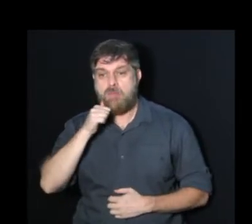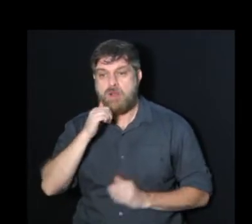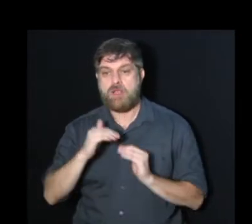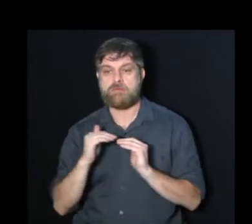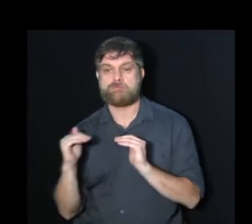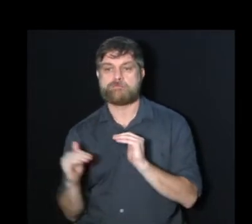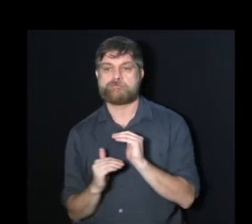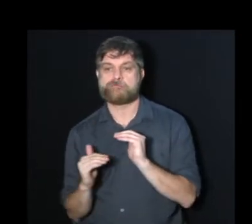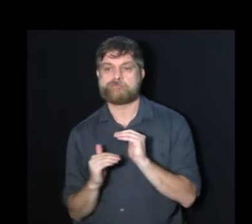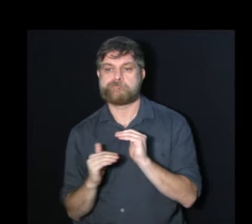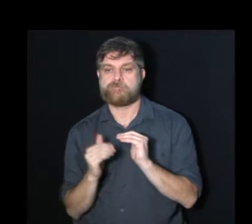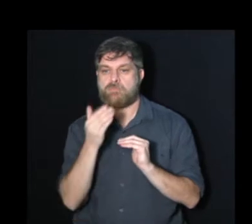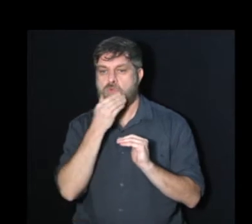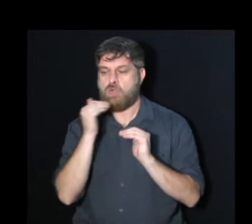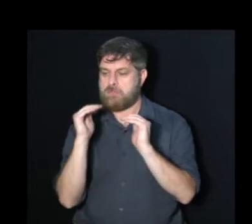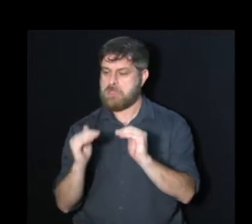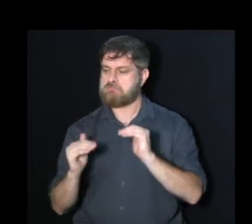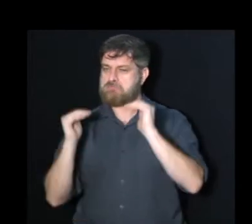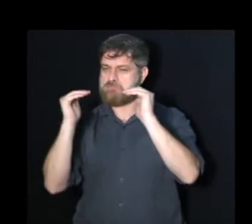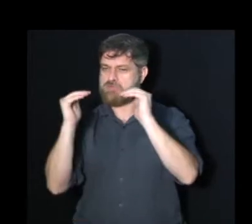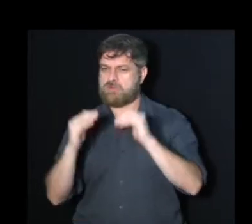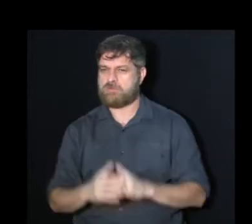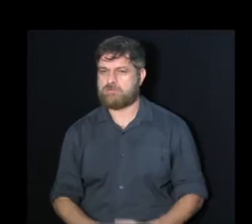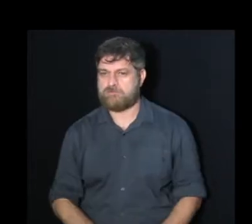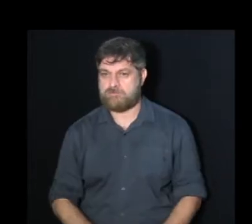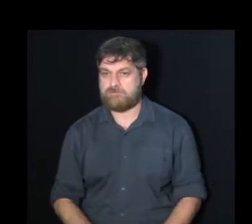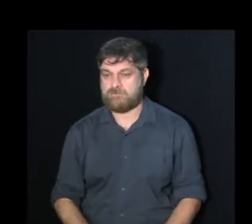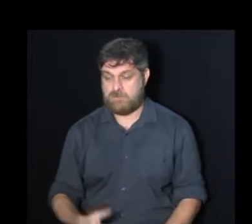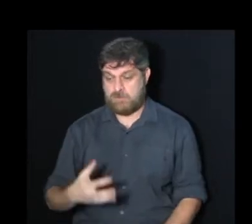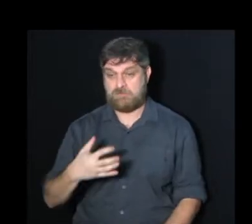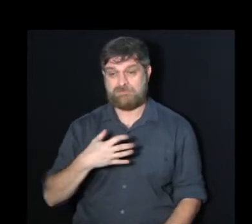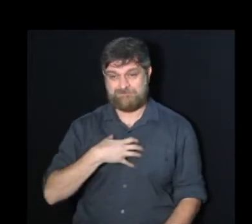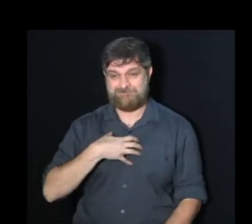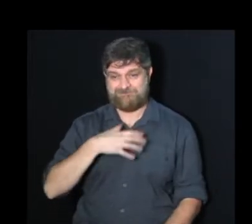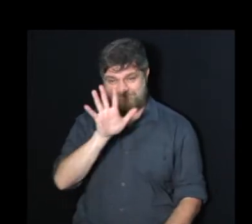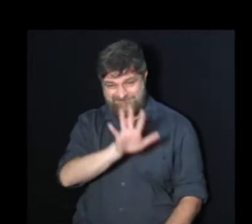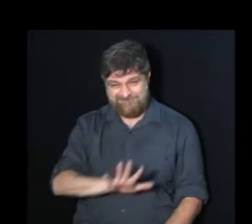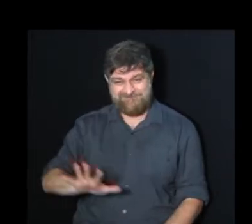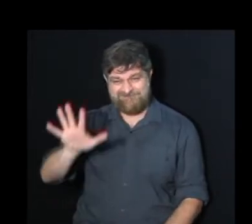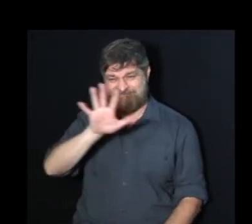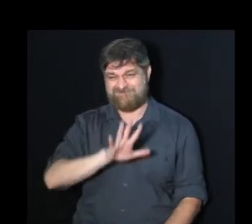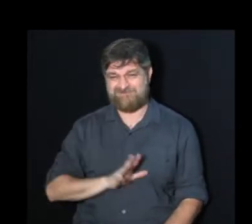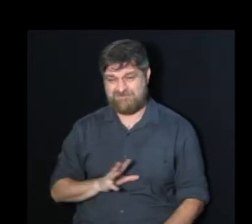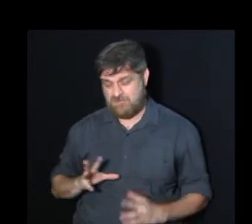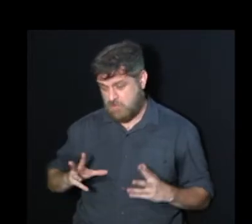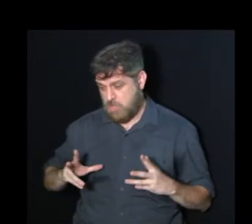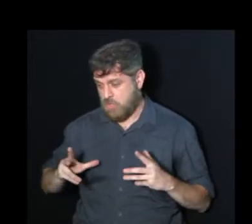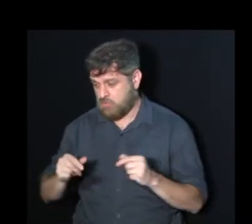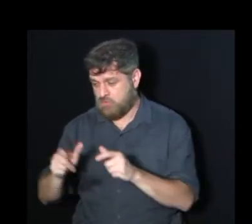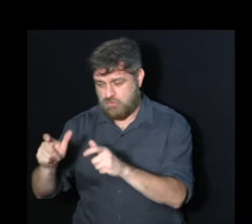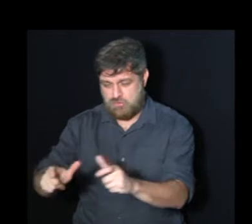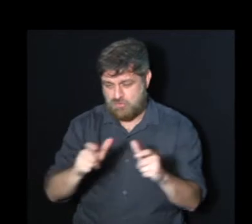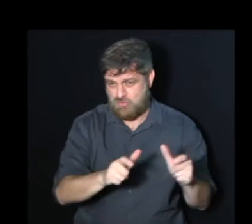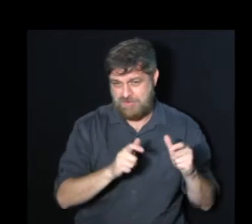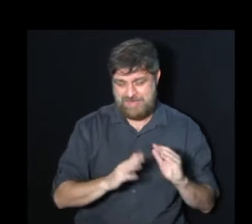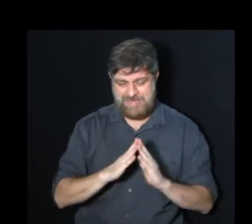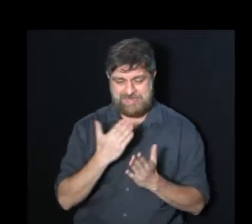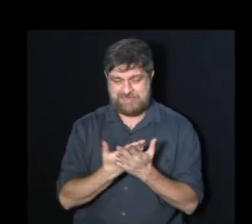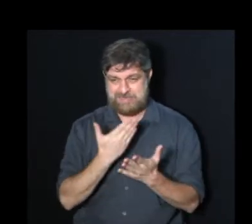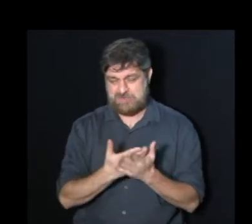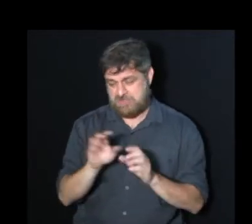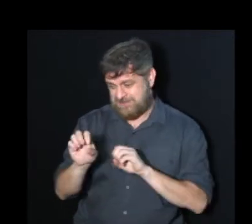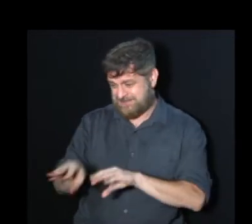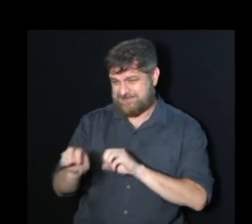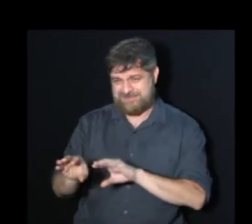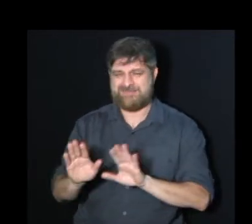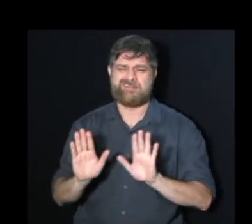homens. Isso, estou falando de uma maneira geral. É claro que não são todas as casas, todas as escolas, todos os círculos